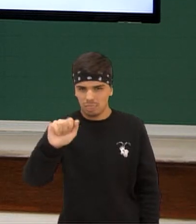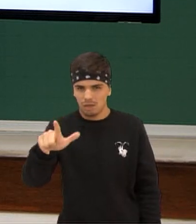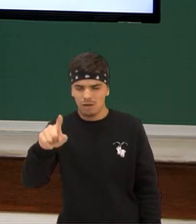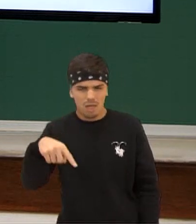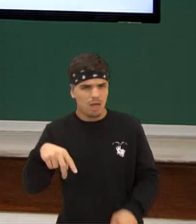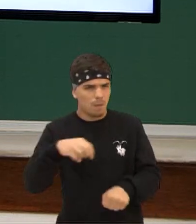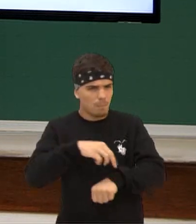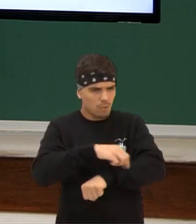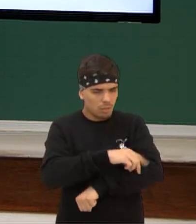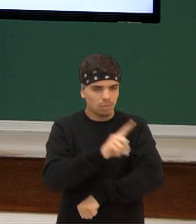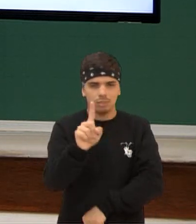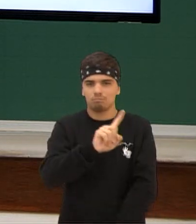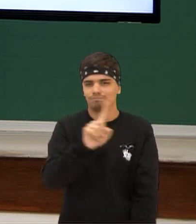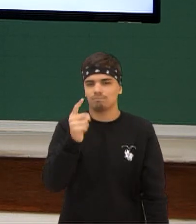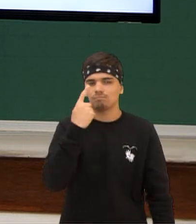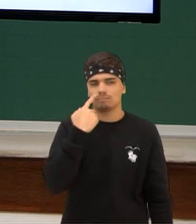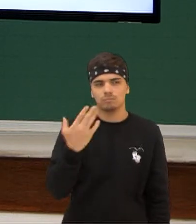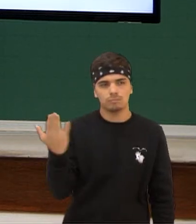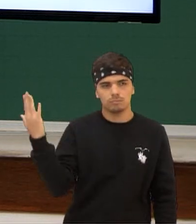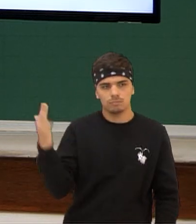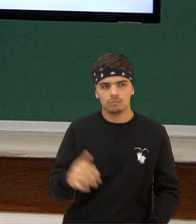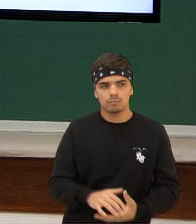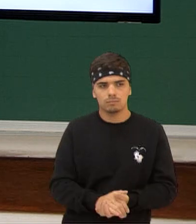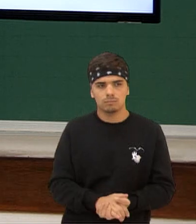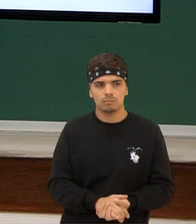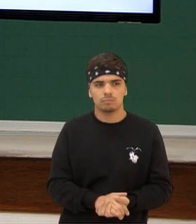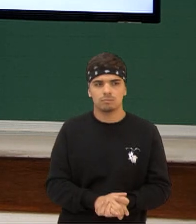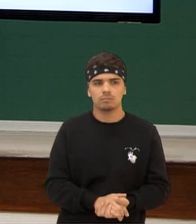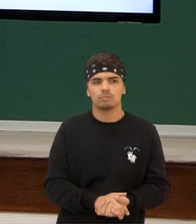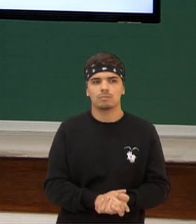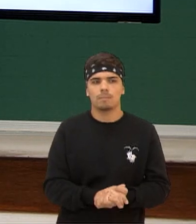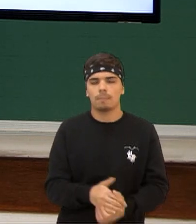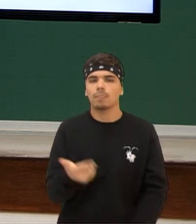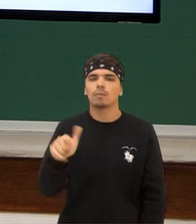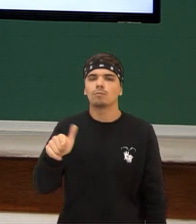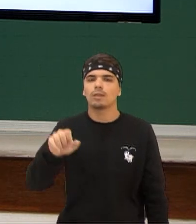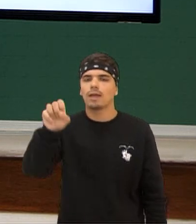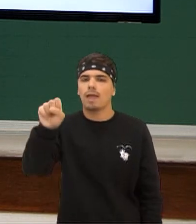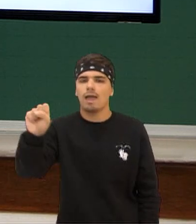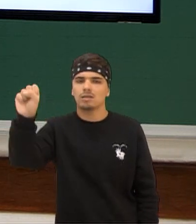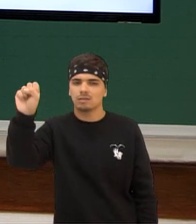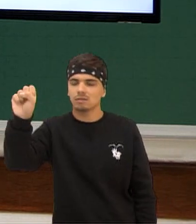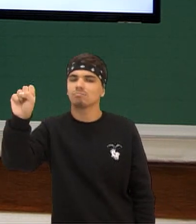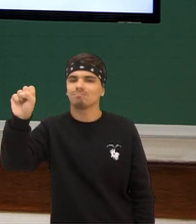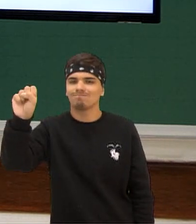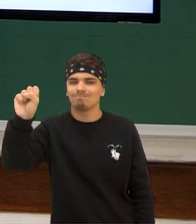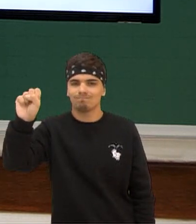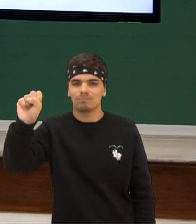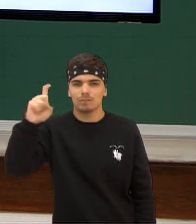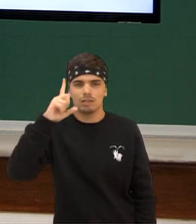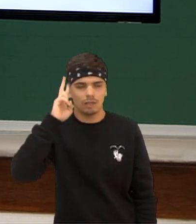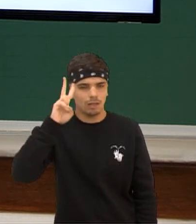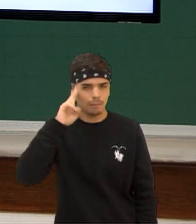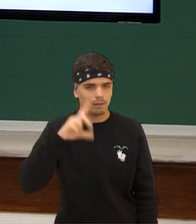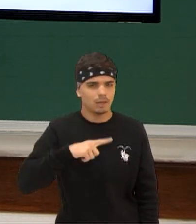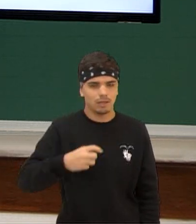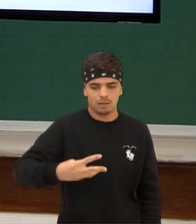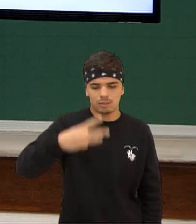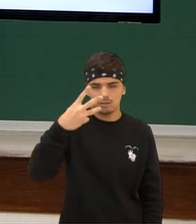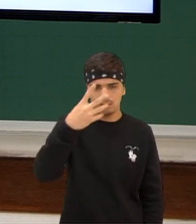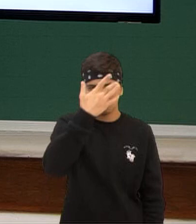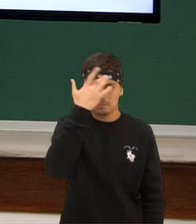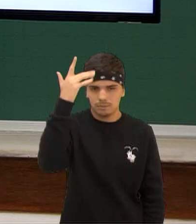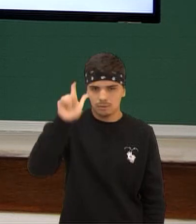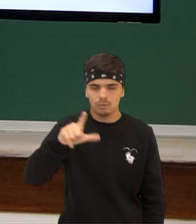não né dele modal ele não leva S como os outros verbos lembra que quando eu uso a terceira pessoa o meu